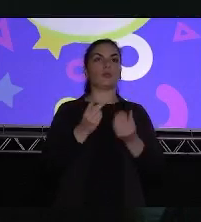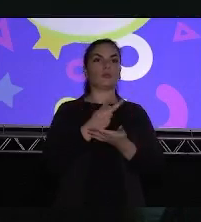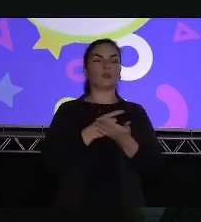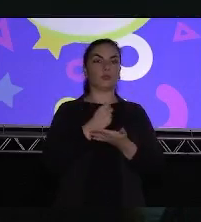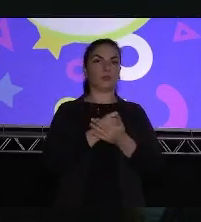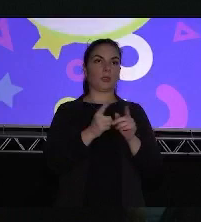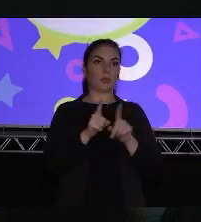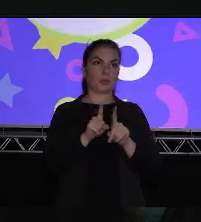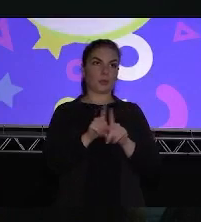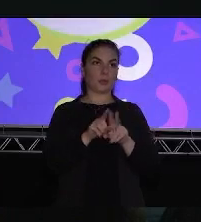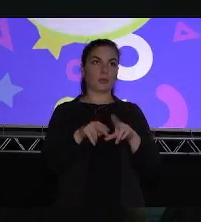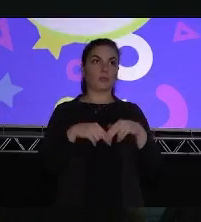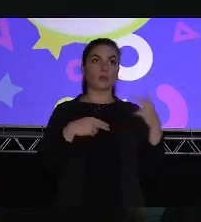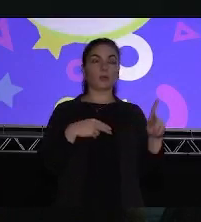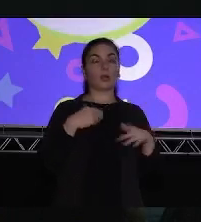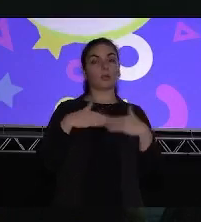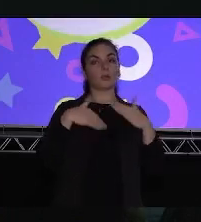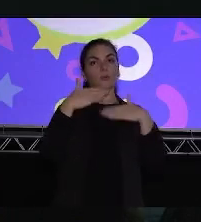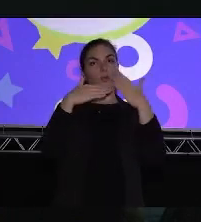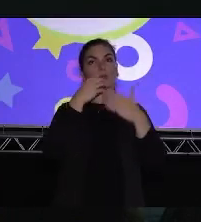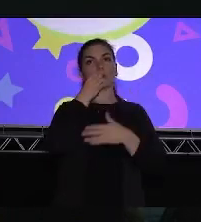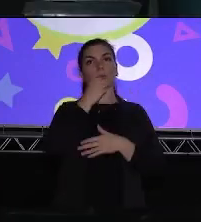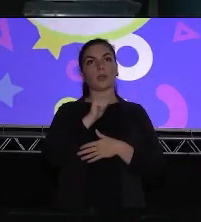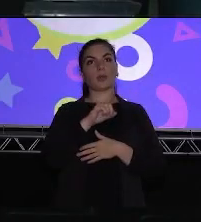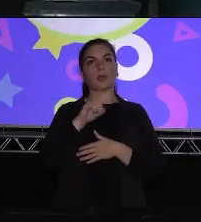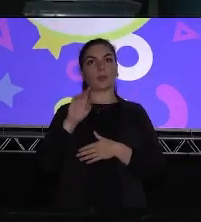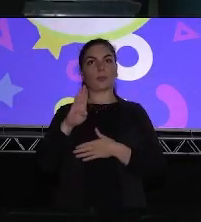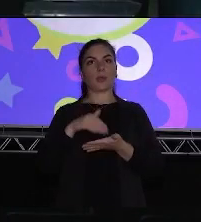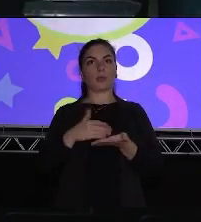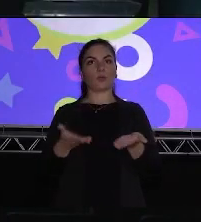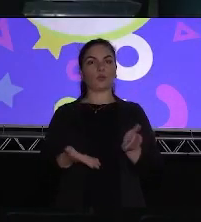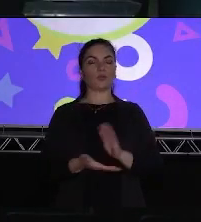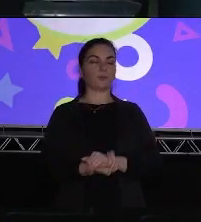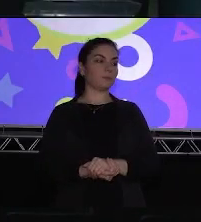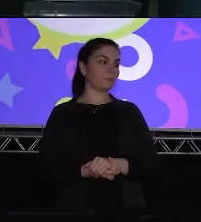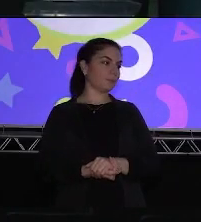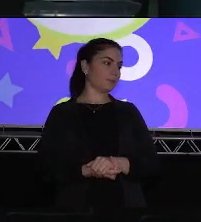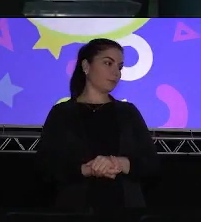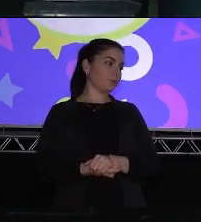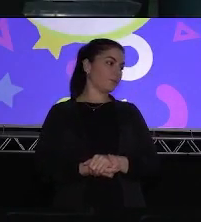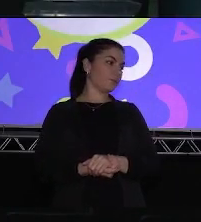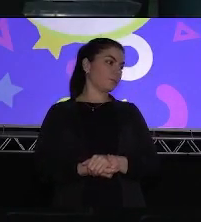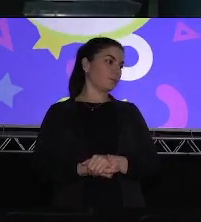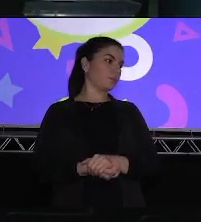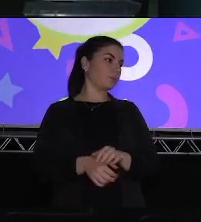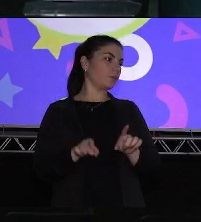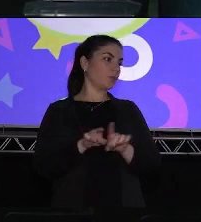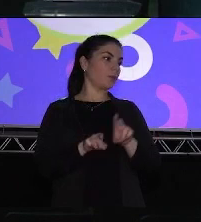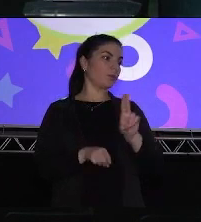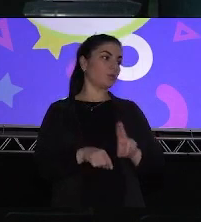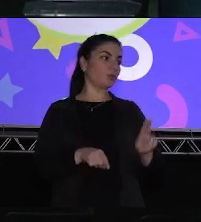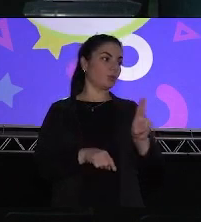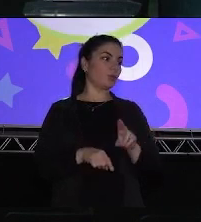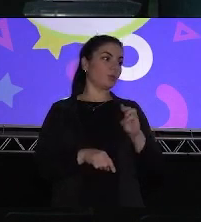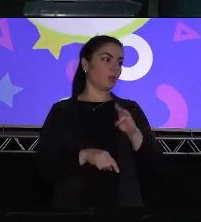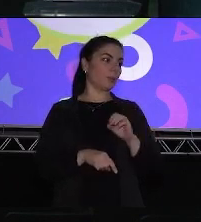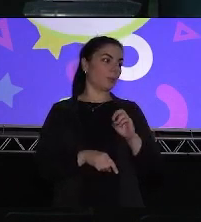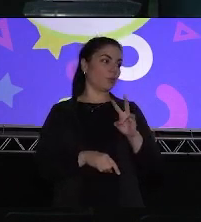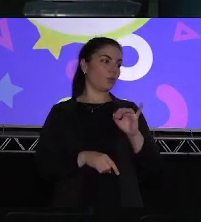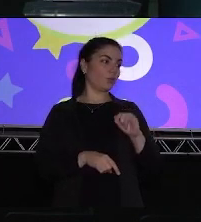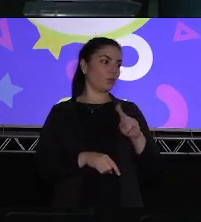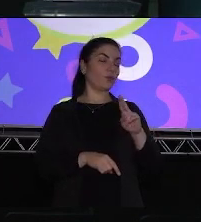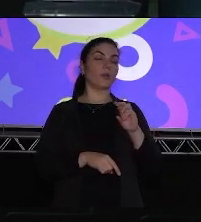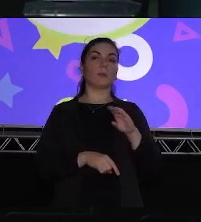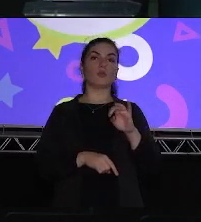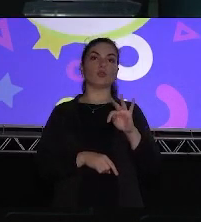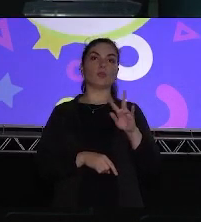também. E nisso ela está se desenvolvendo na DB até hoje. A gente também utiliza o Moving Motivators, que é uma prática de gestão